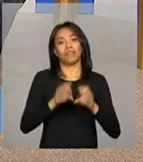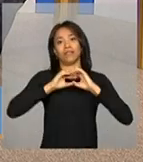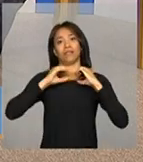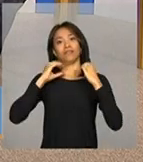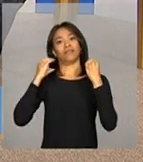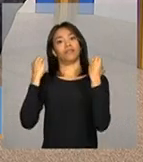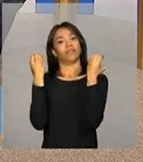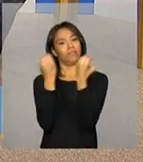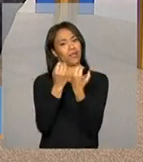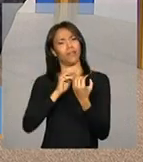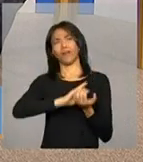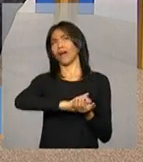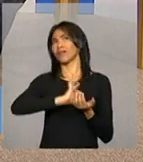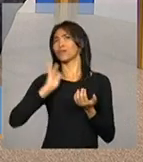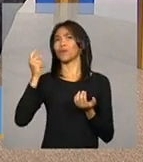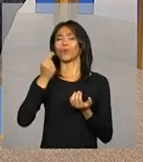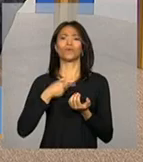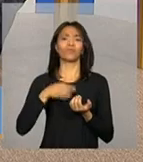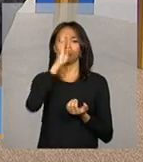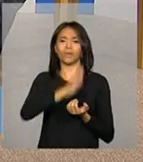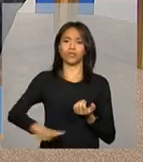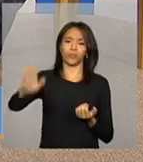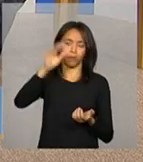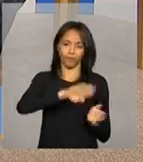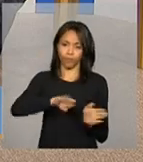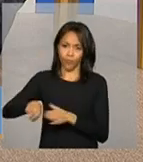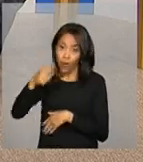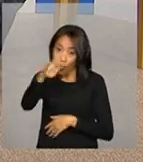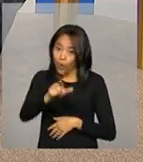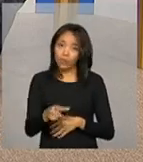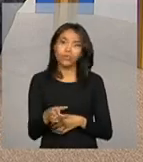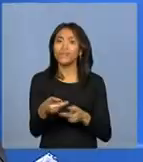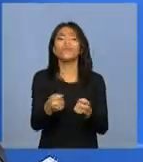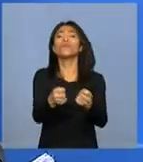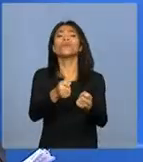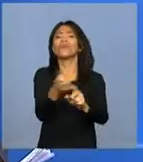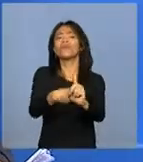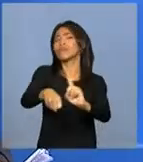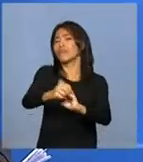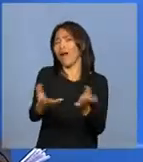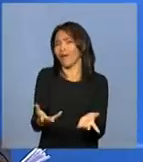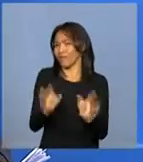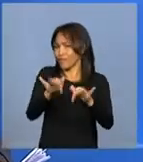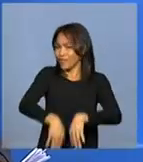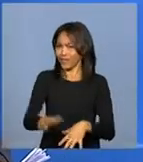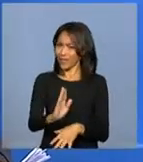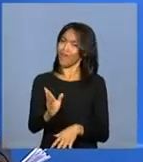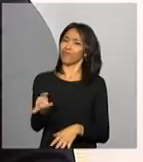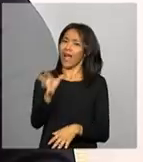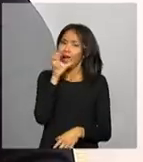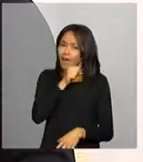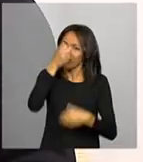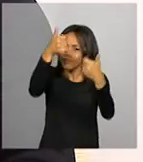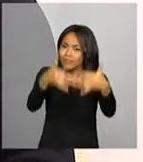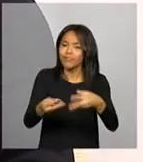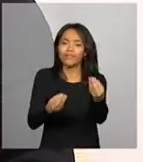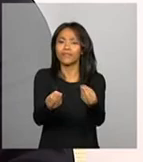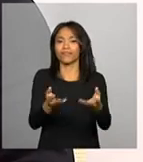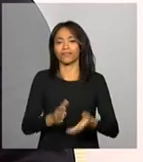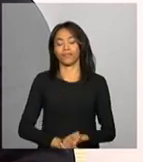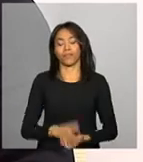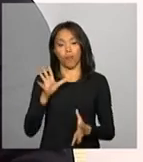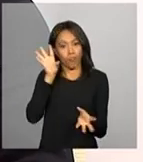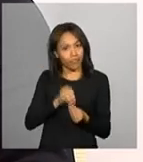os municípios no Brasil inteiro em relação ao controle social gente não vai terminar esse blocos em você me fala mais de jeito nenhum mesmo porque eu vou falar rapidamente